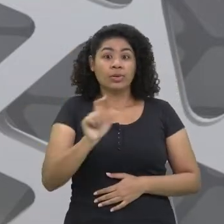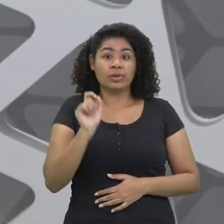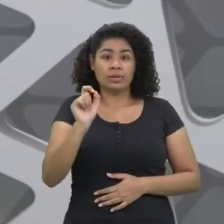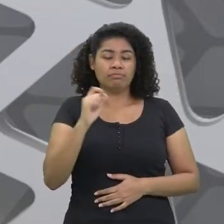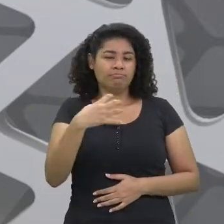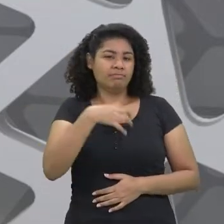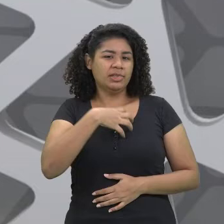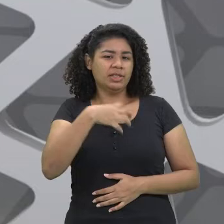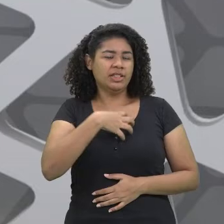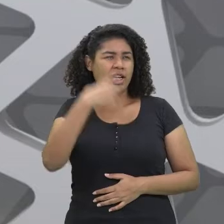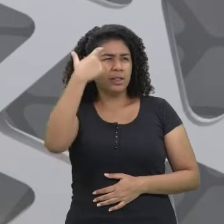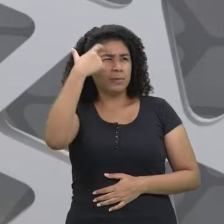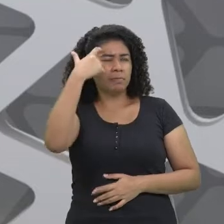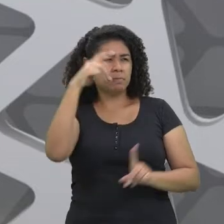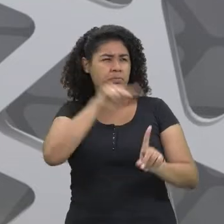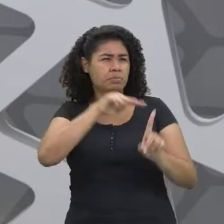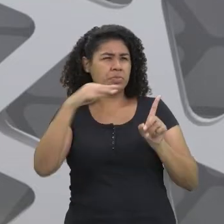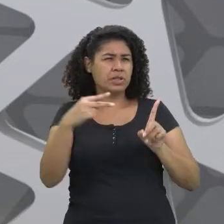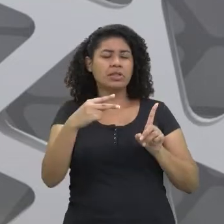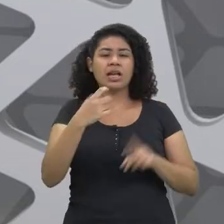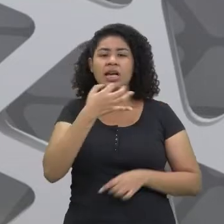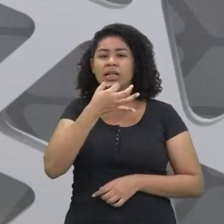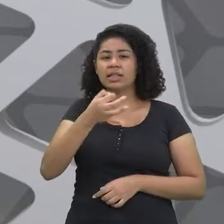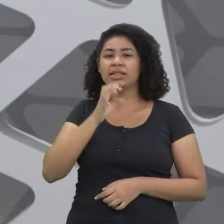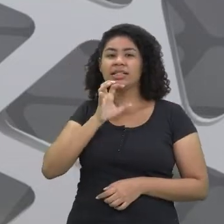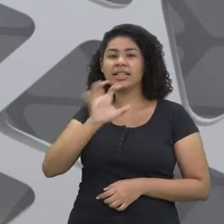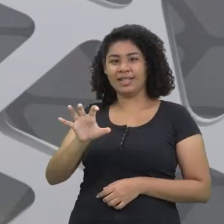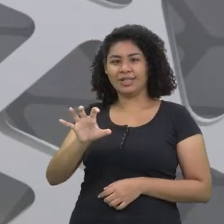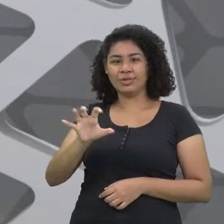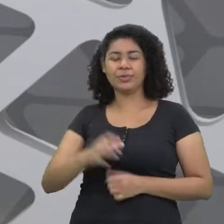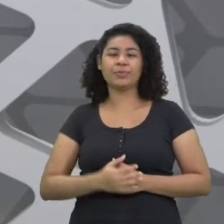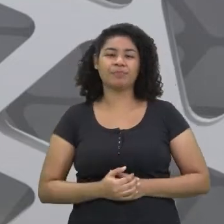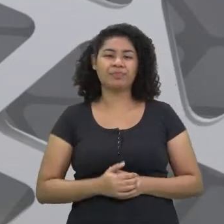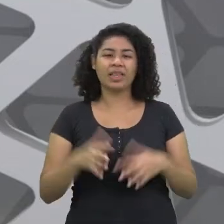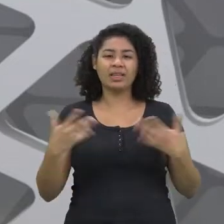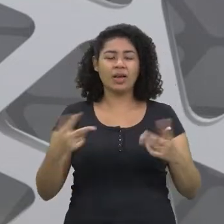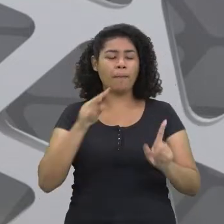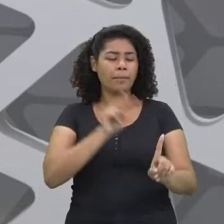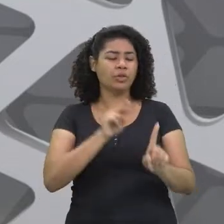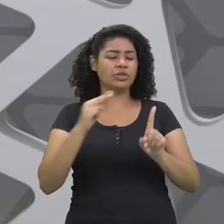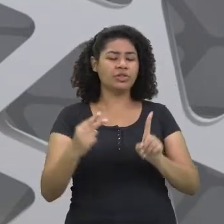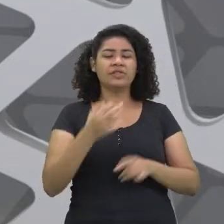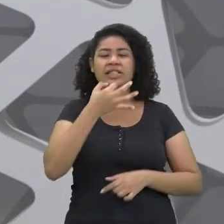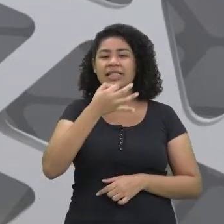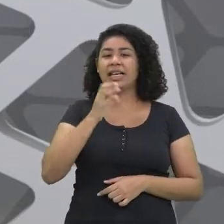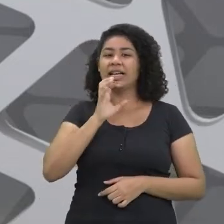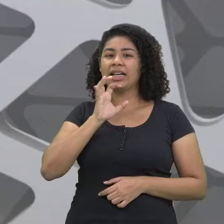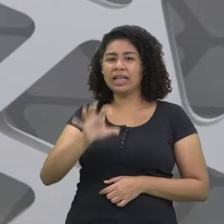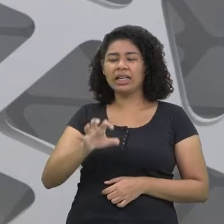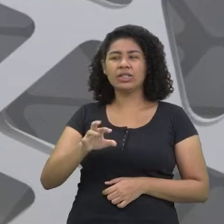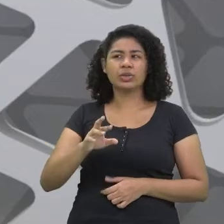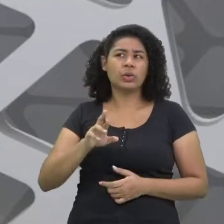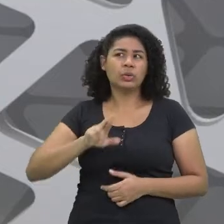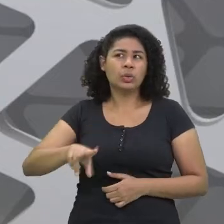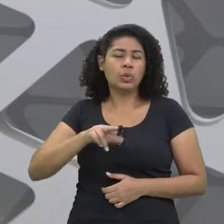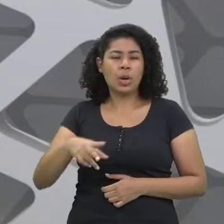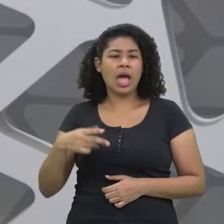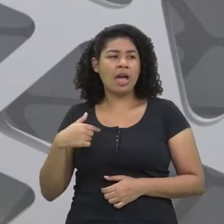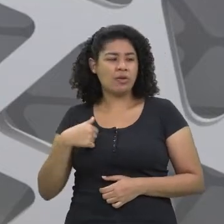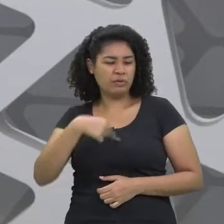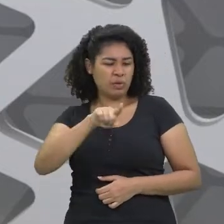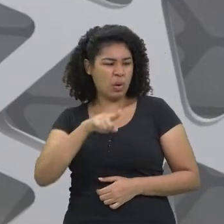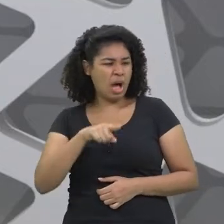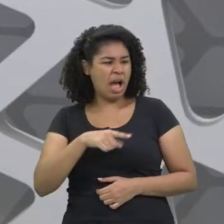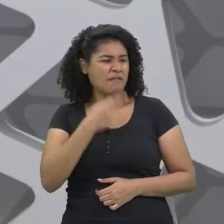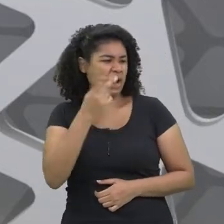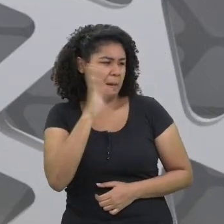de pensar crítico sobre aquele determinado conteúdo. Então, o pensar crítico não é aquele que você vai chegar lá e falar mal de alguma coisa ou outra,